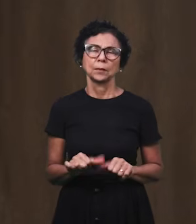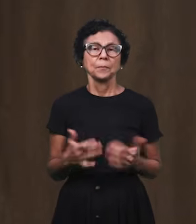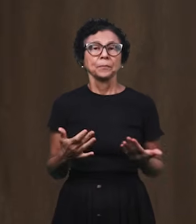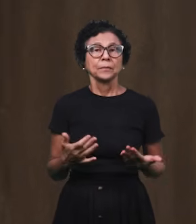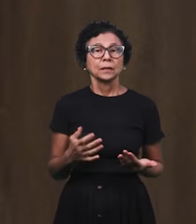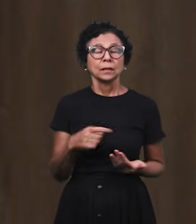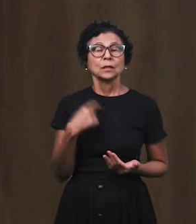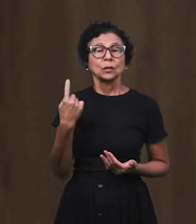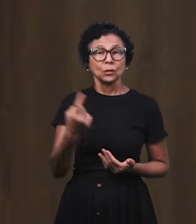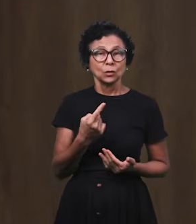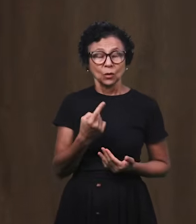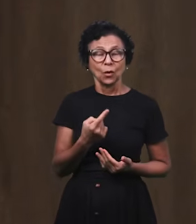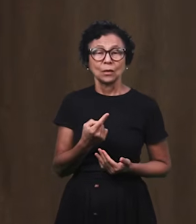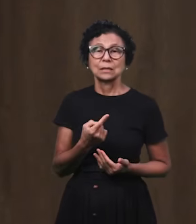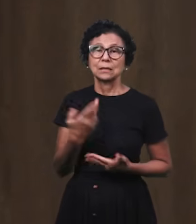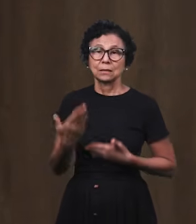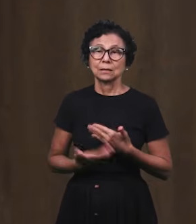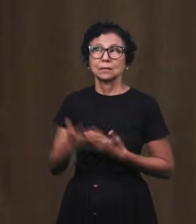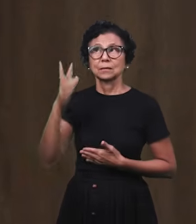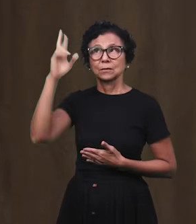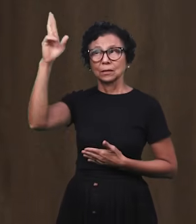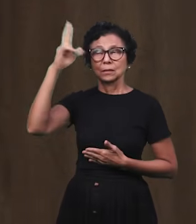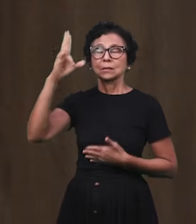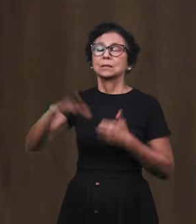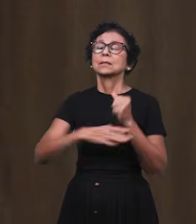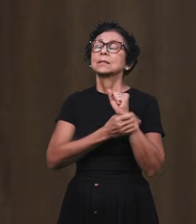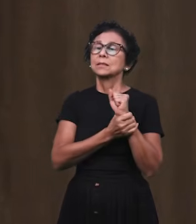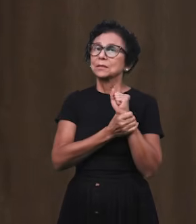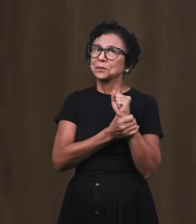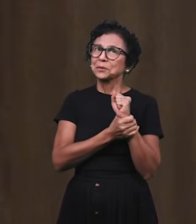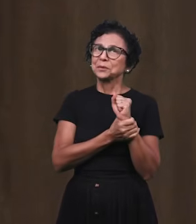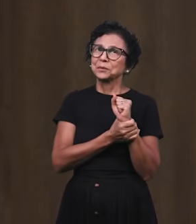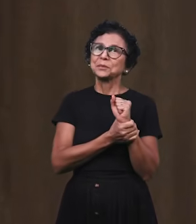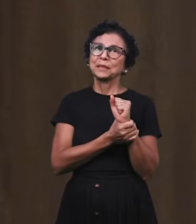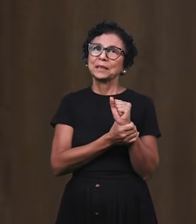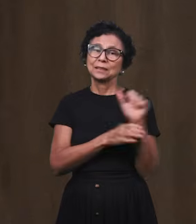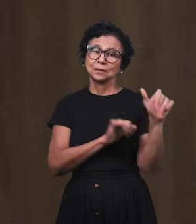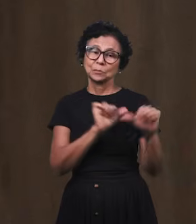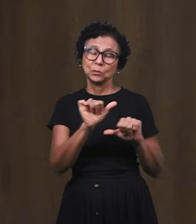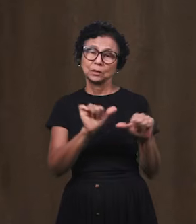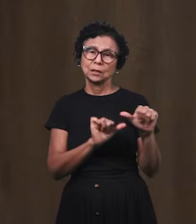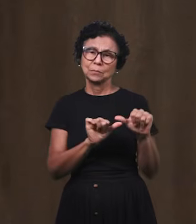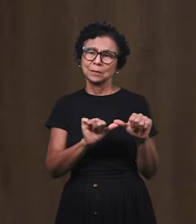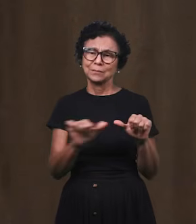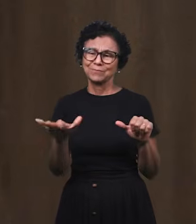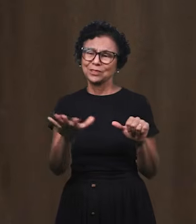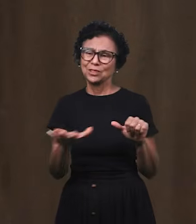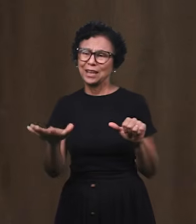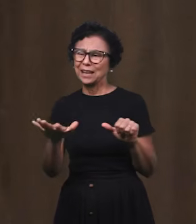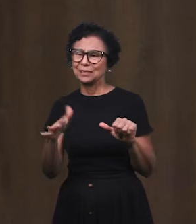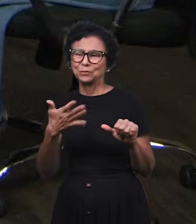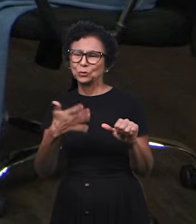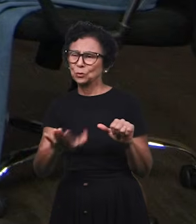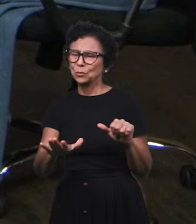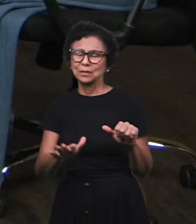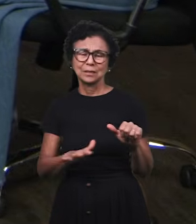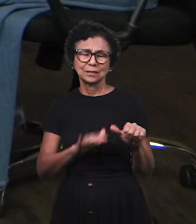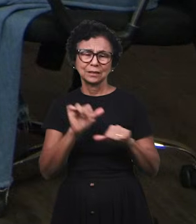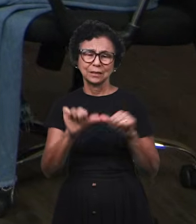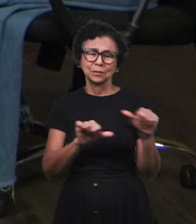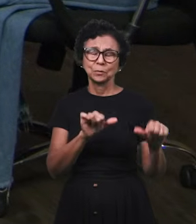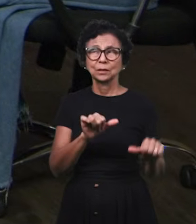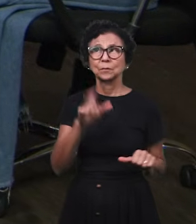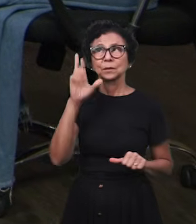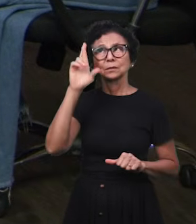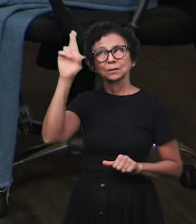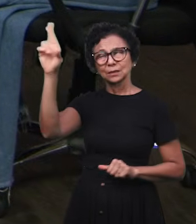preciso mudar de área, eu quero mudar de área, a gente tem o Senhor para nos ajudar a tomar essa decisão e as coisas ficam mais fáceis. Amém. Amém. E hoje em